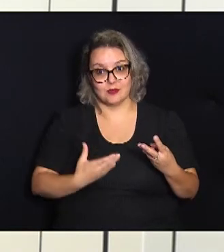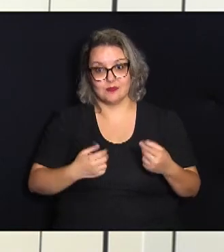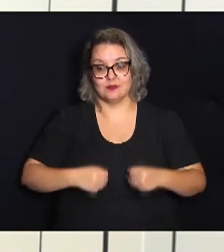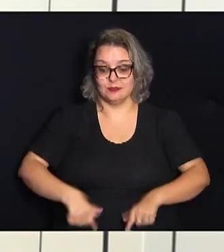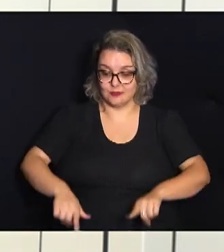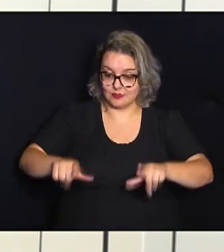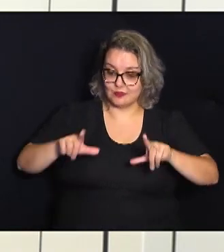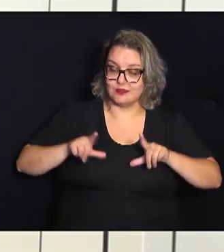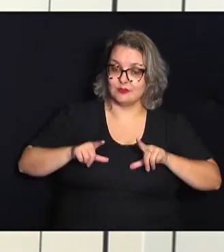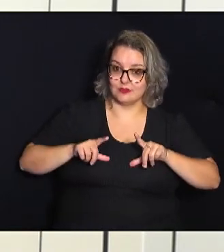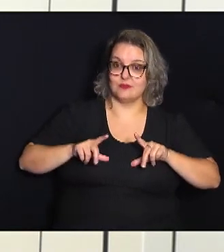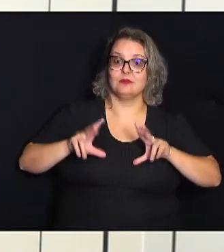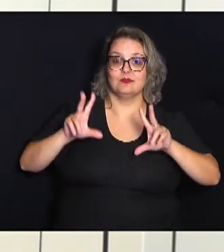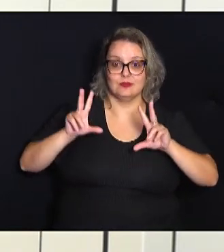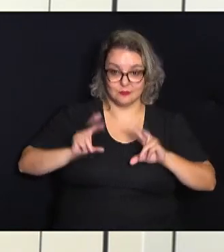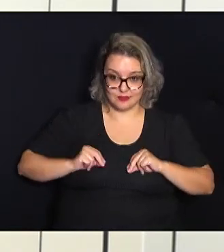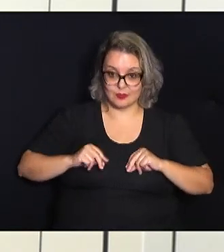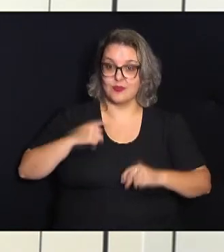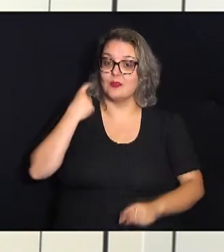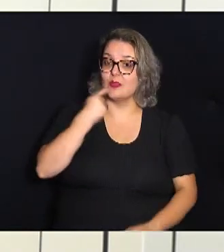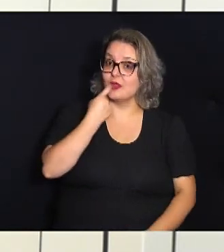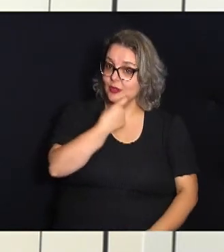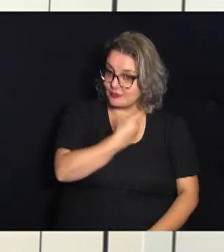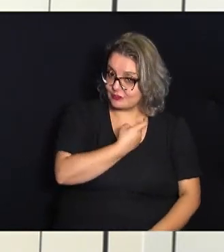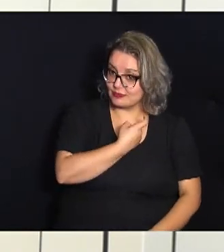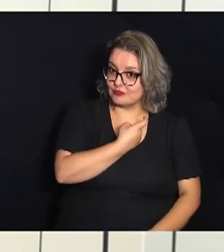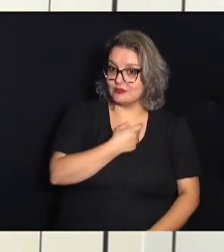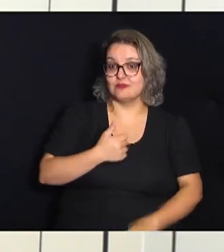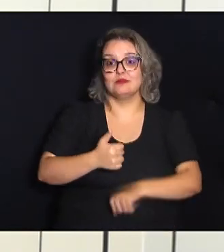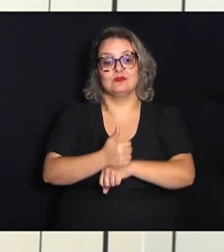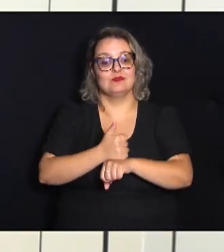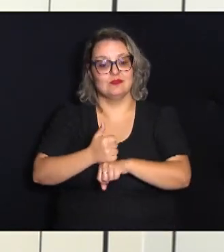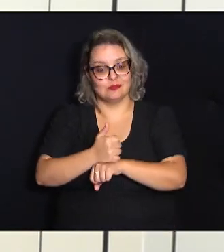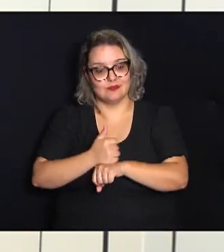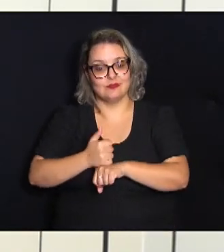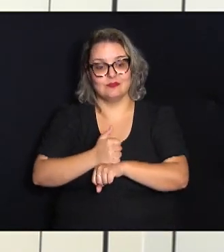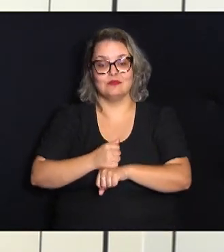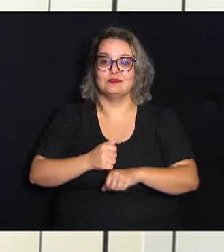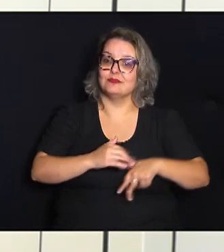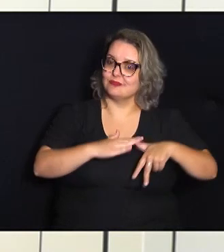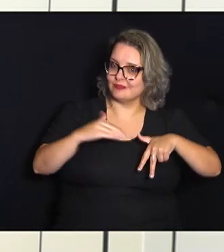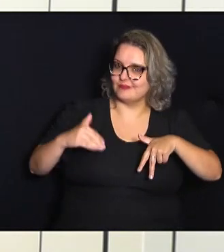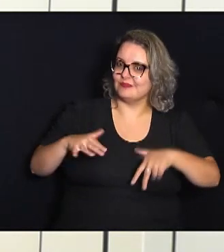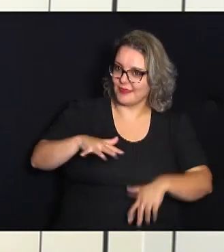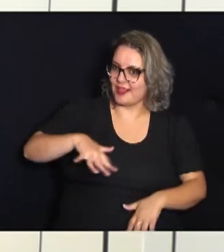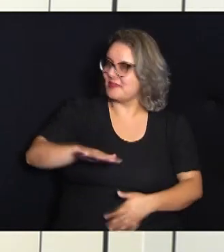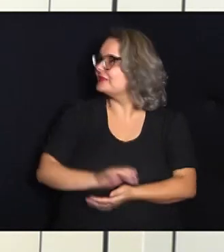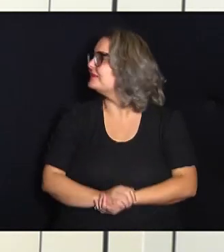entregaram diplomas de mérito odontológico a profissionais que se destacam na área.